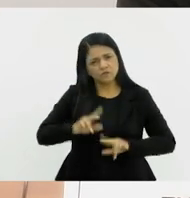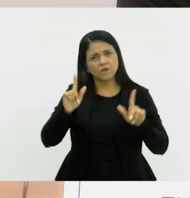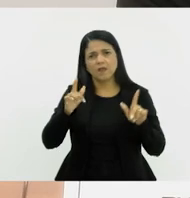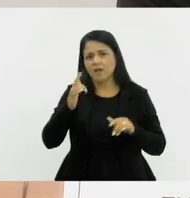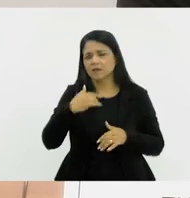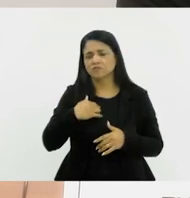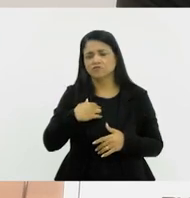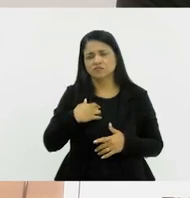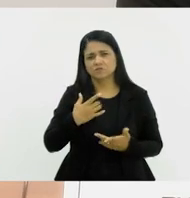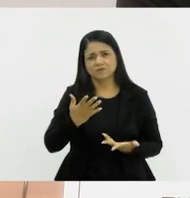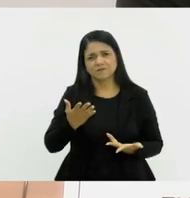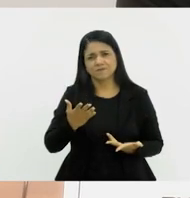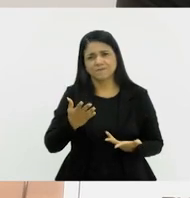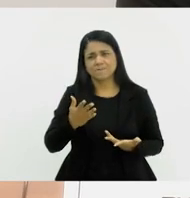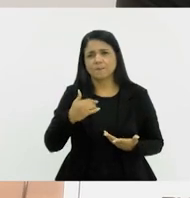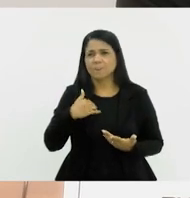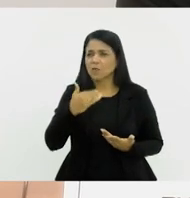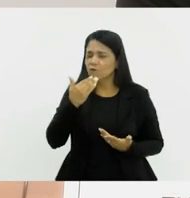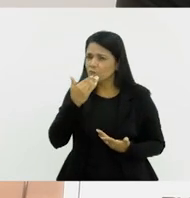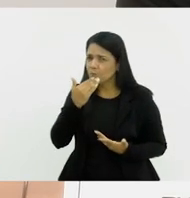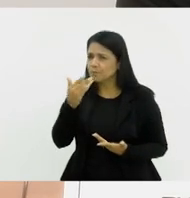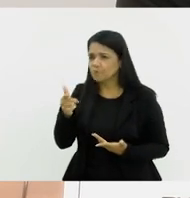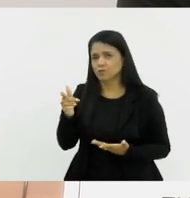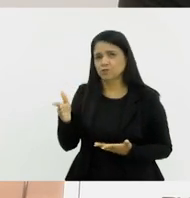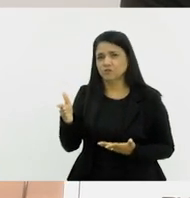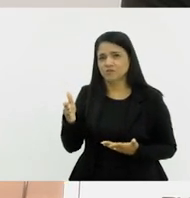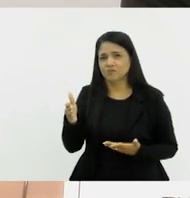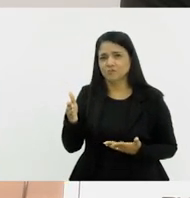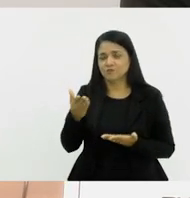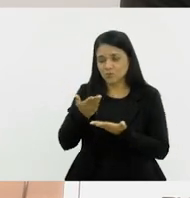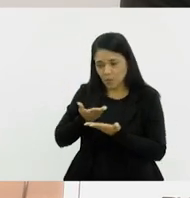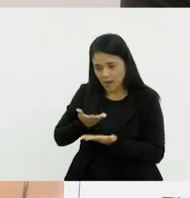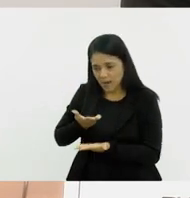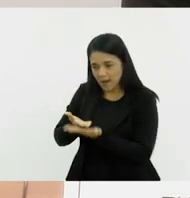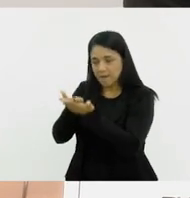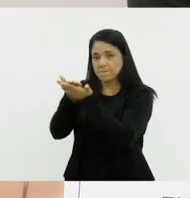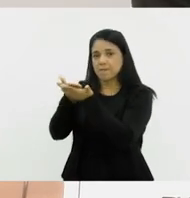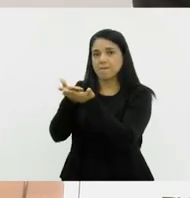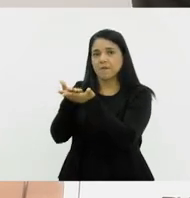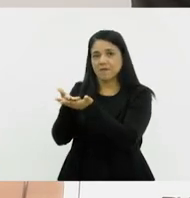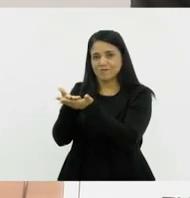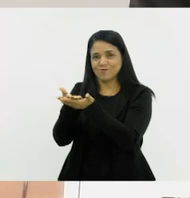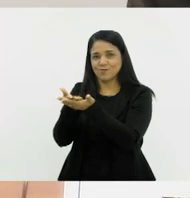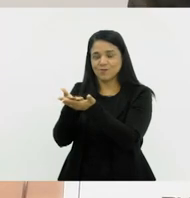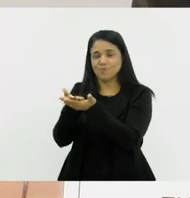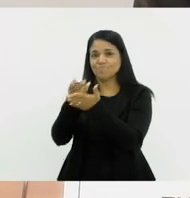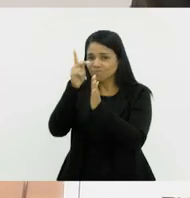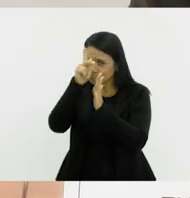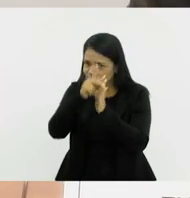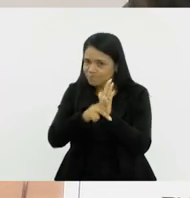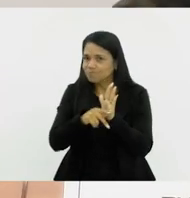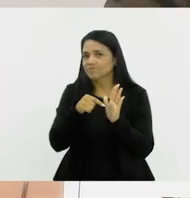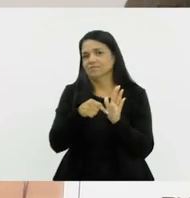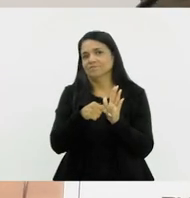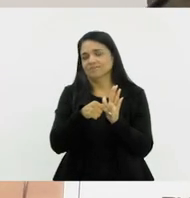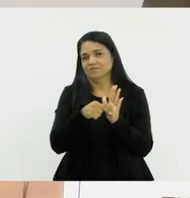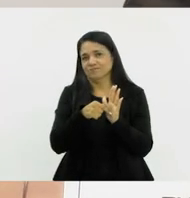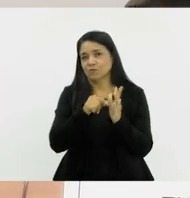aí uma... Já vou pedir para o senhor, por favor, fazer um encaminhamento para frente desse projeto, mas,